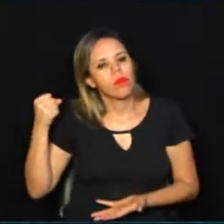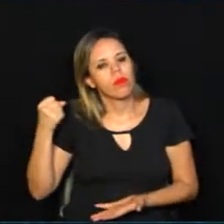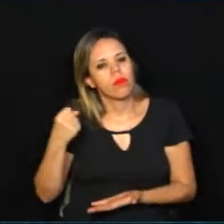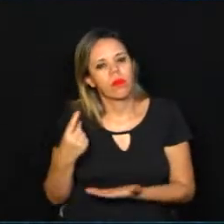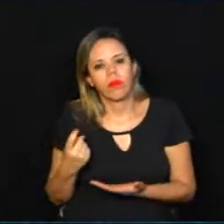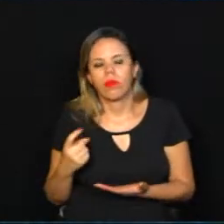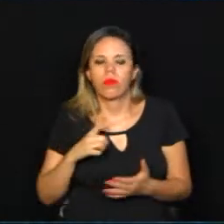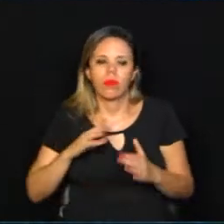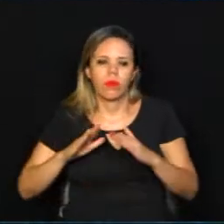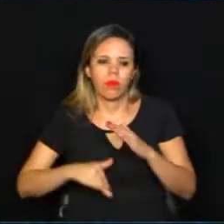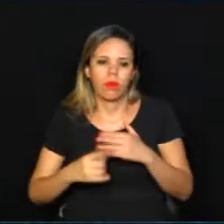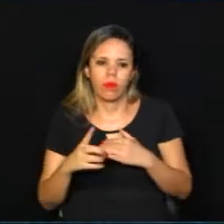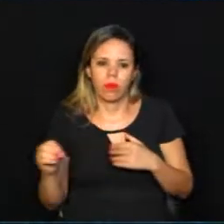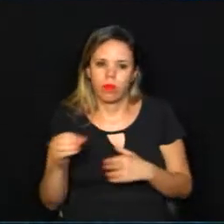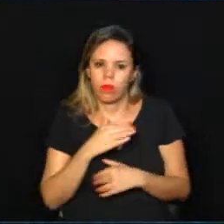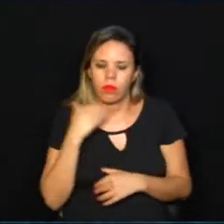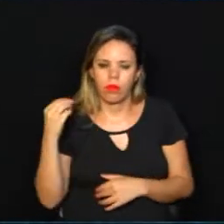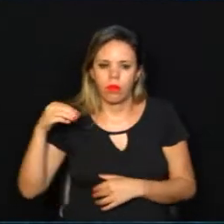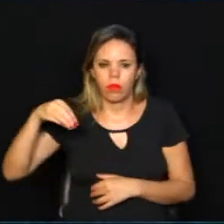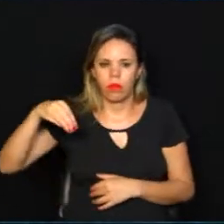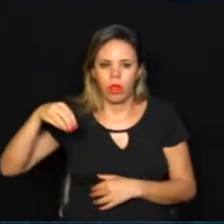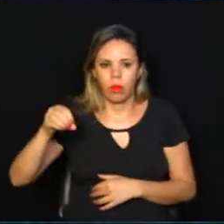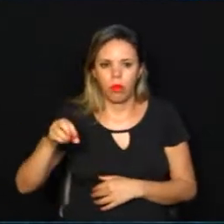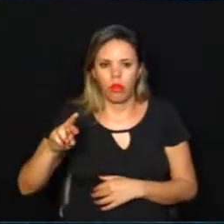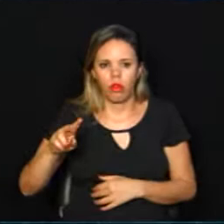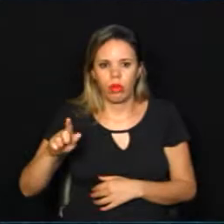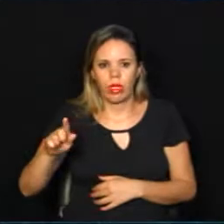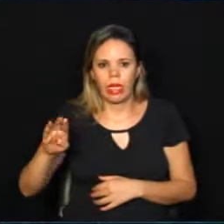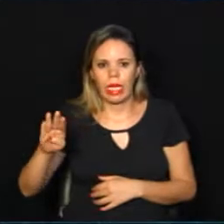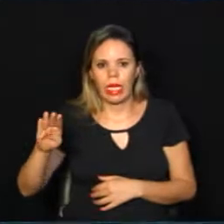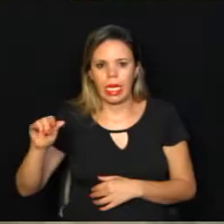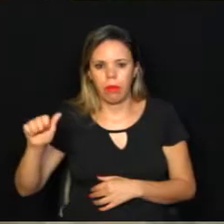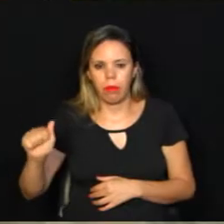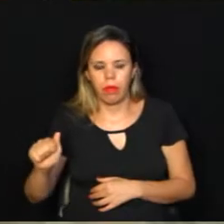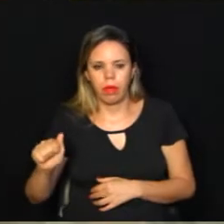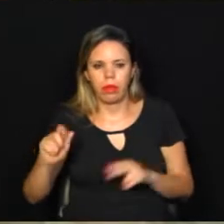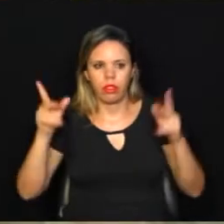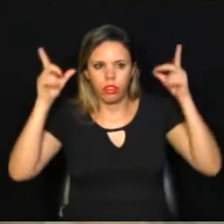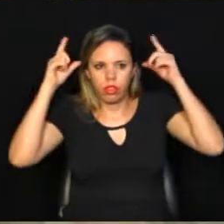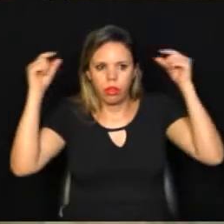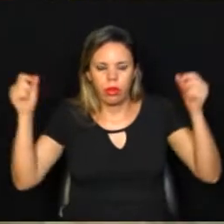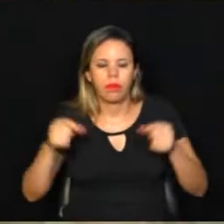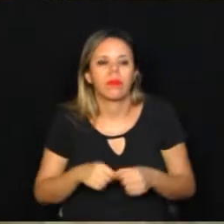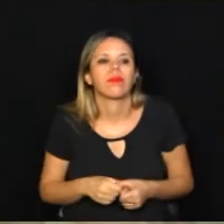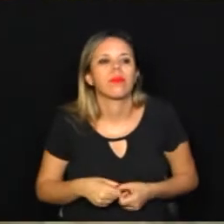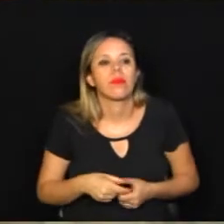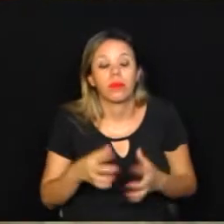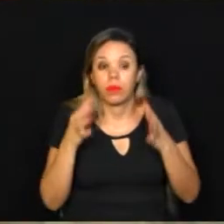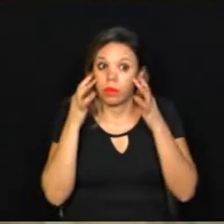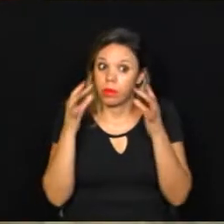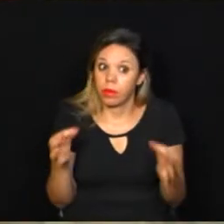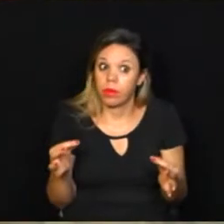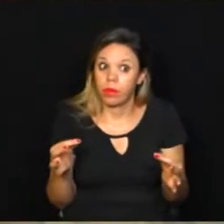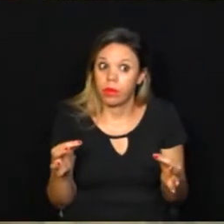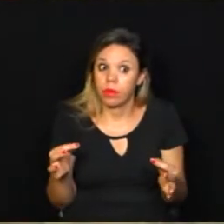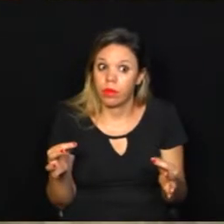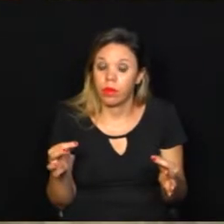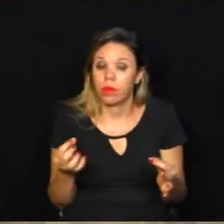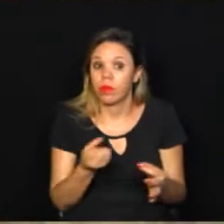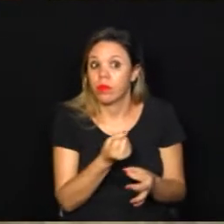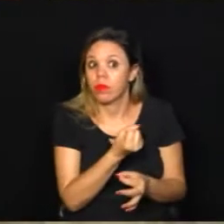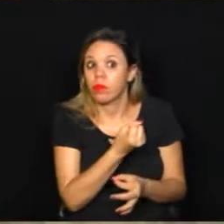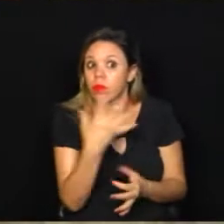permanecem com menos de 10 óbitos, Morungaba e Olambra. Quero chamar a atenção para você que está nos acompanhando dos